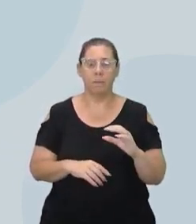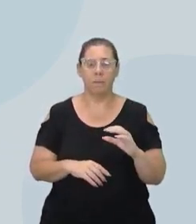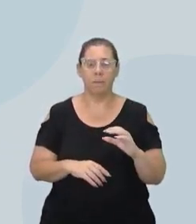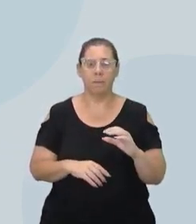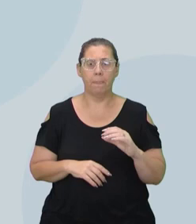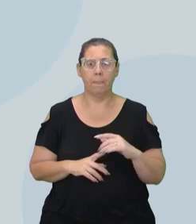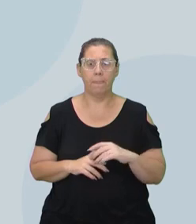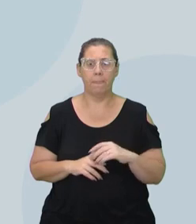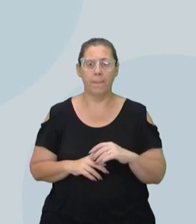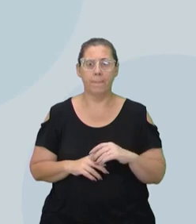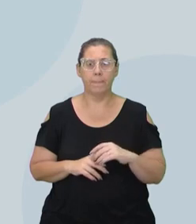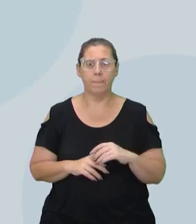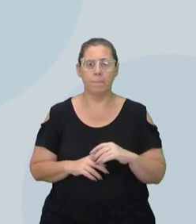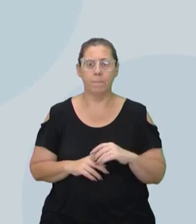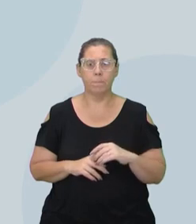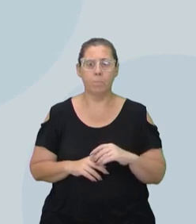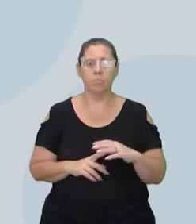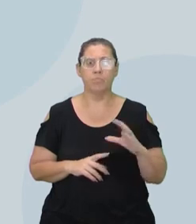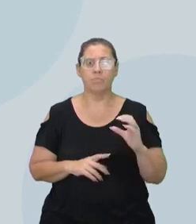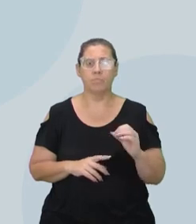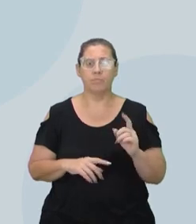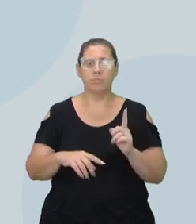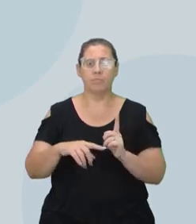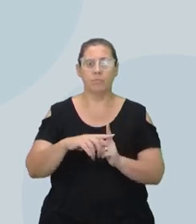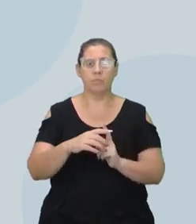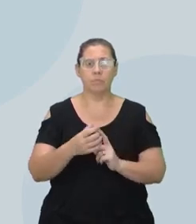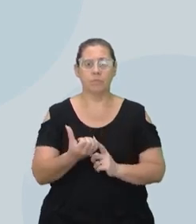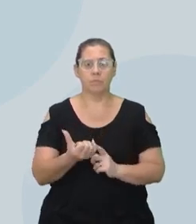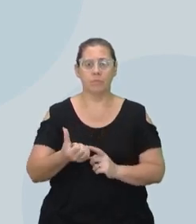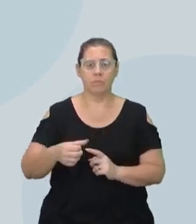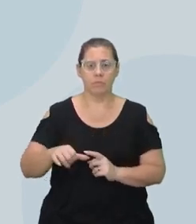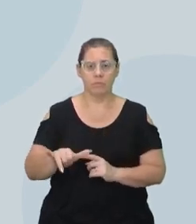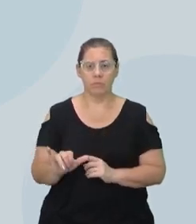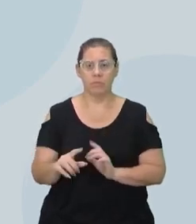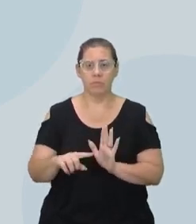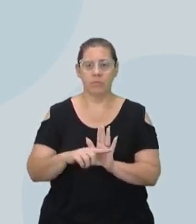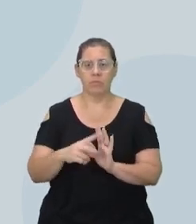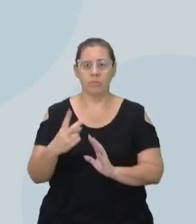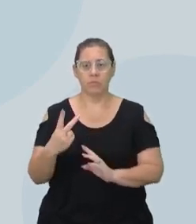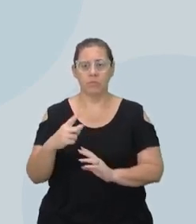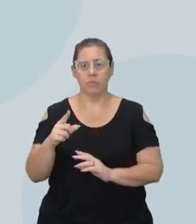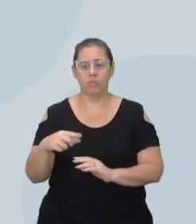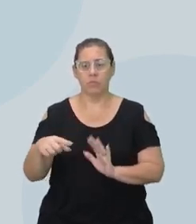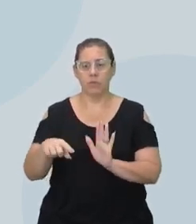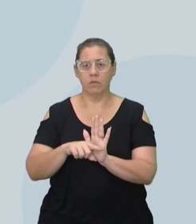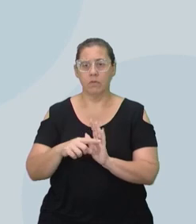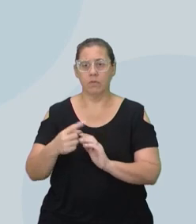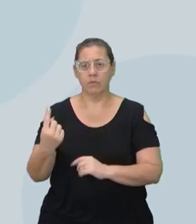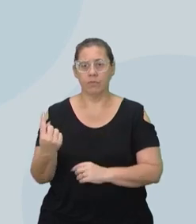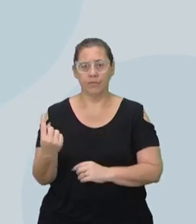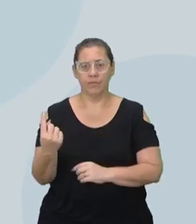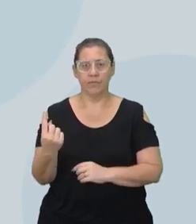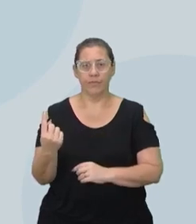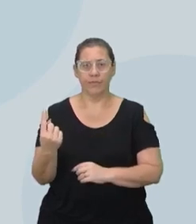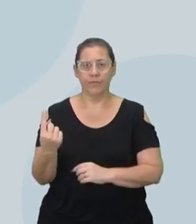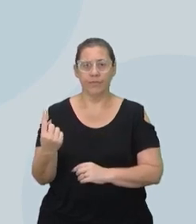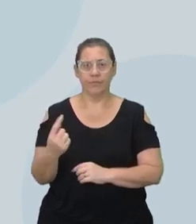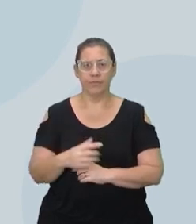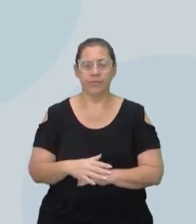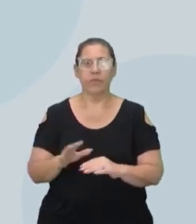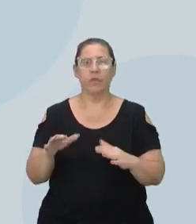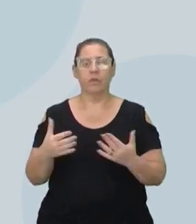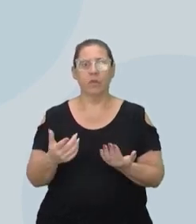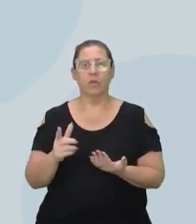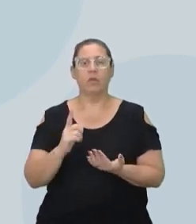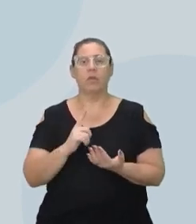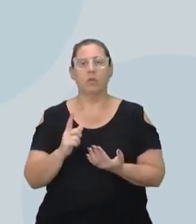fazendo um risco aí roxo. 0 mais 6y menos 2z igual a menos 1. Então, eu